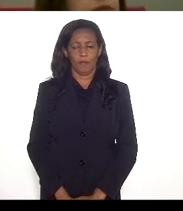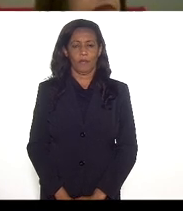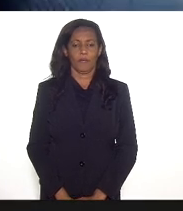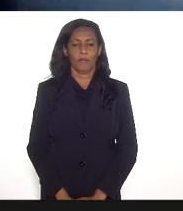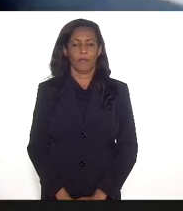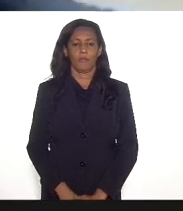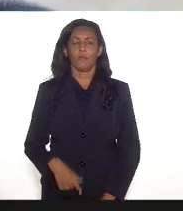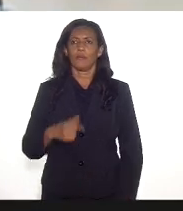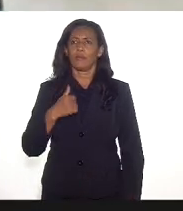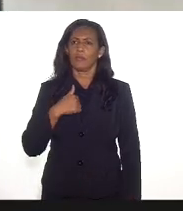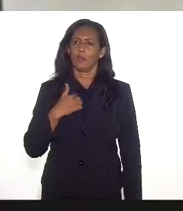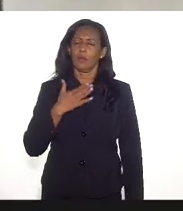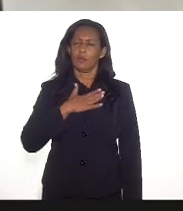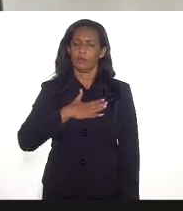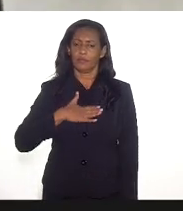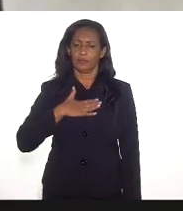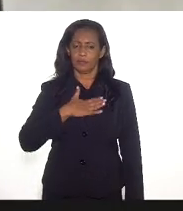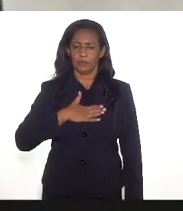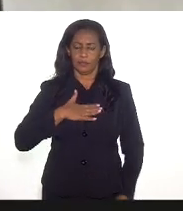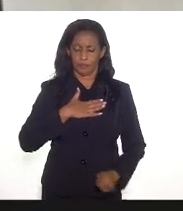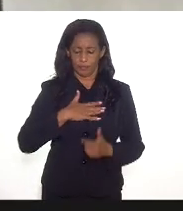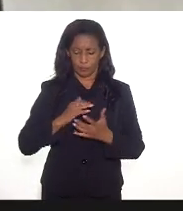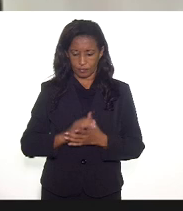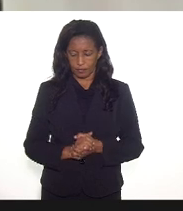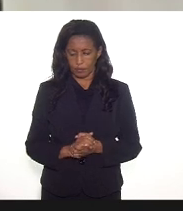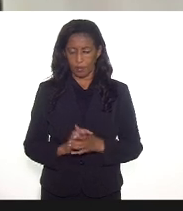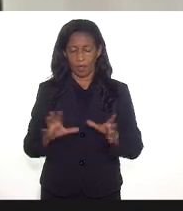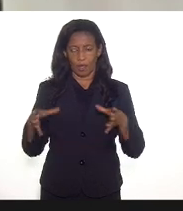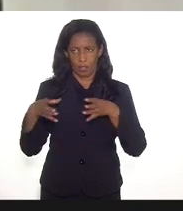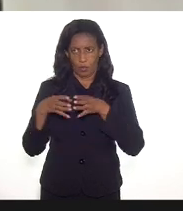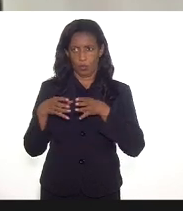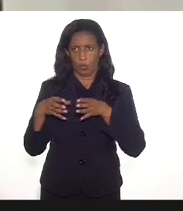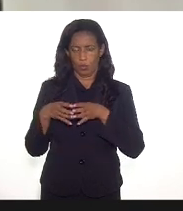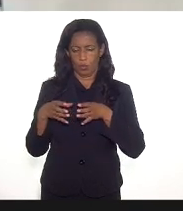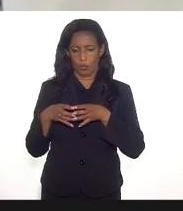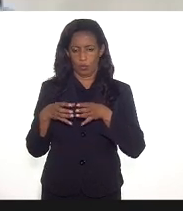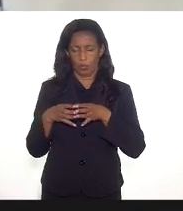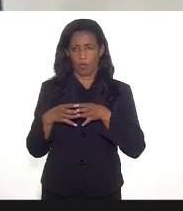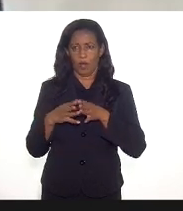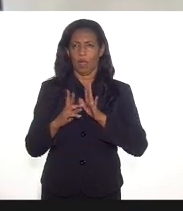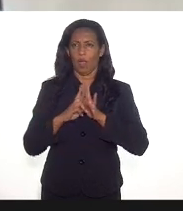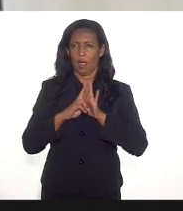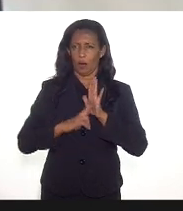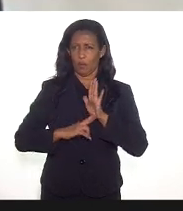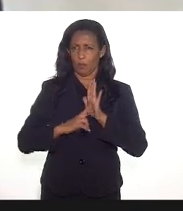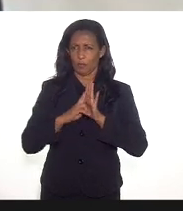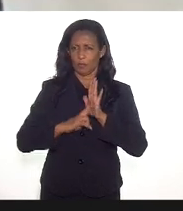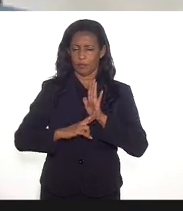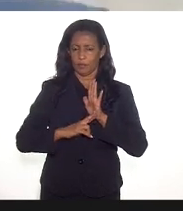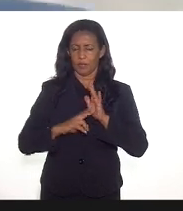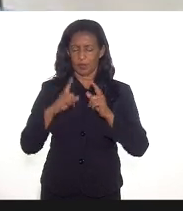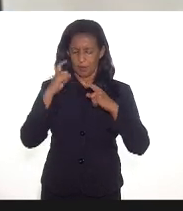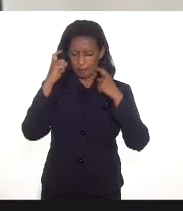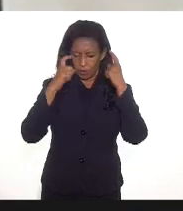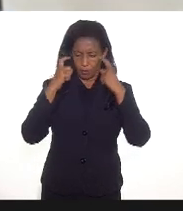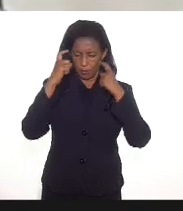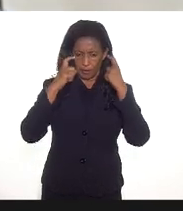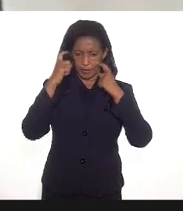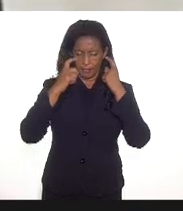de, para que essa comissão, na regulamentação, se